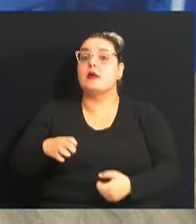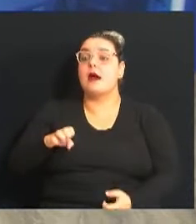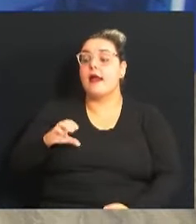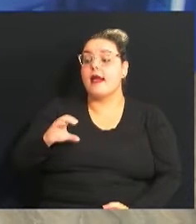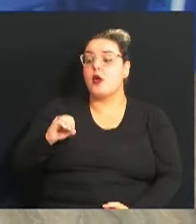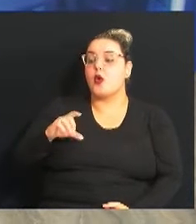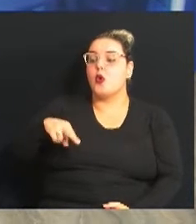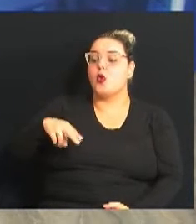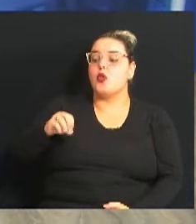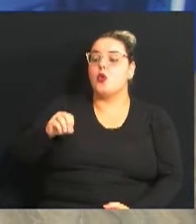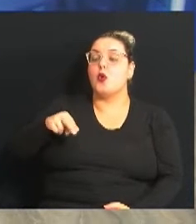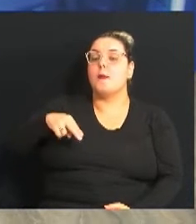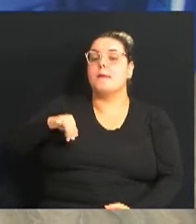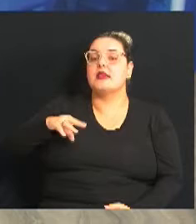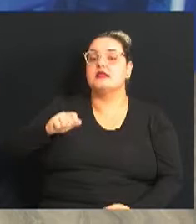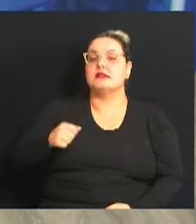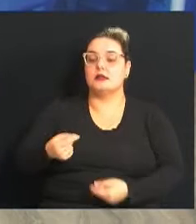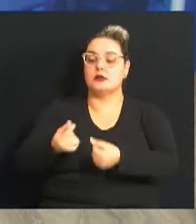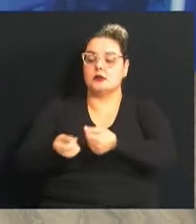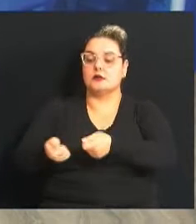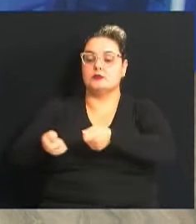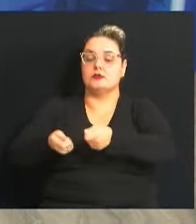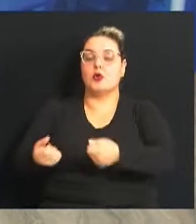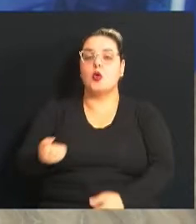WhatsApp 19 é o nosso DDD,